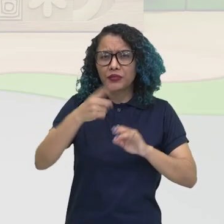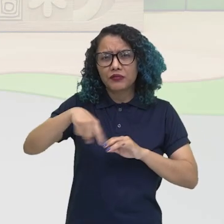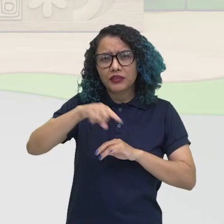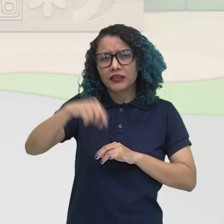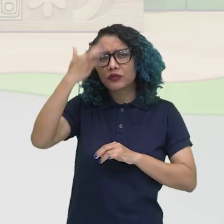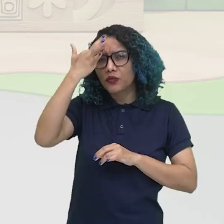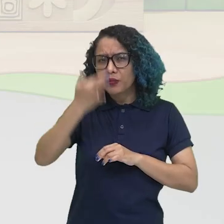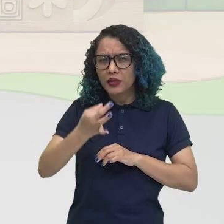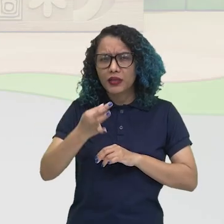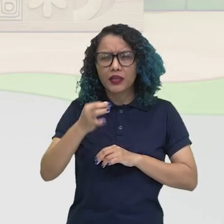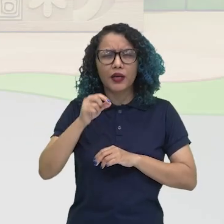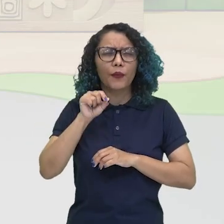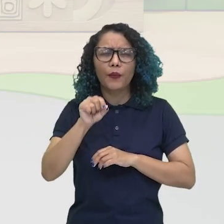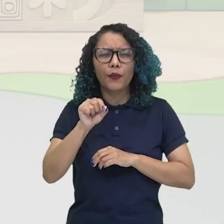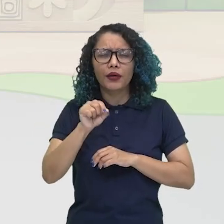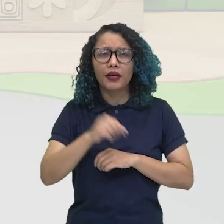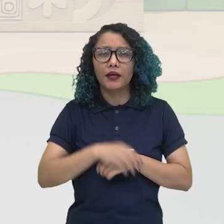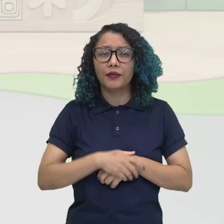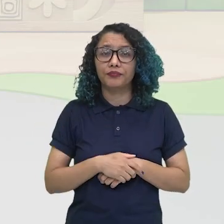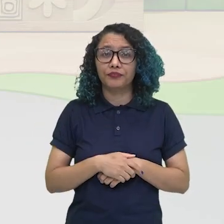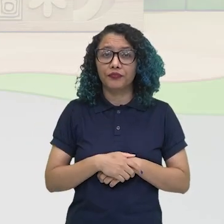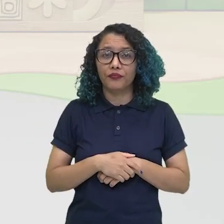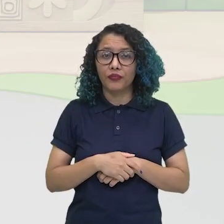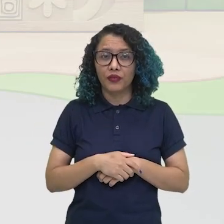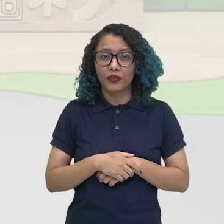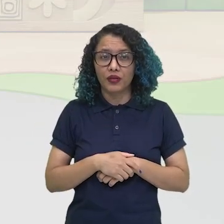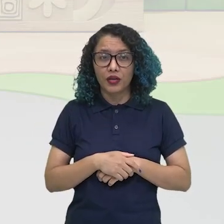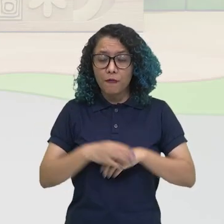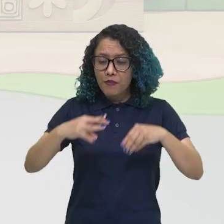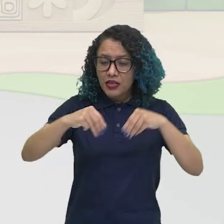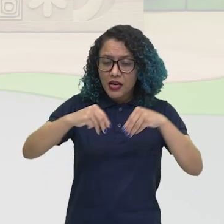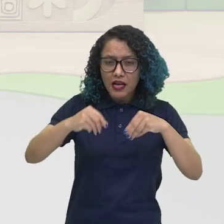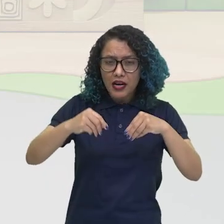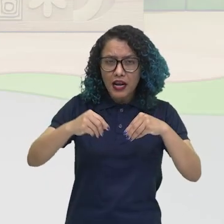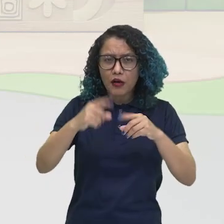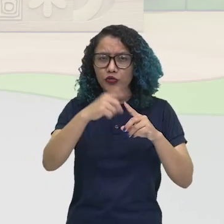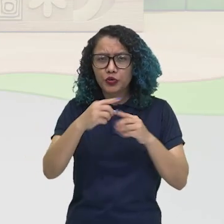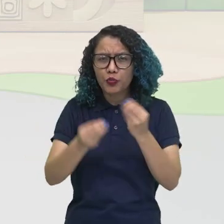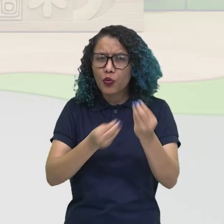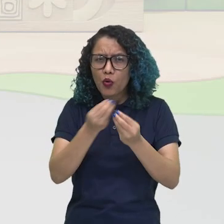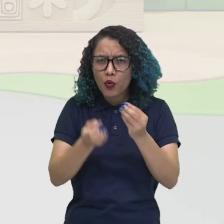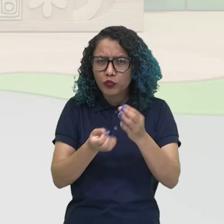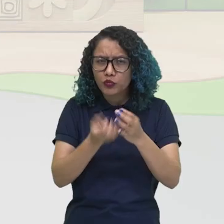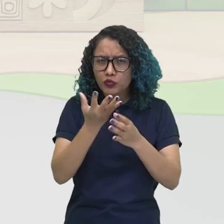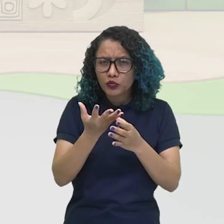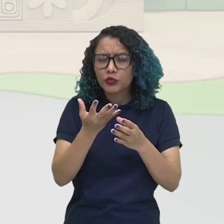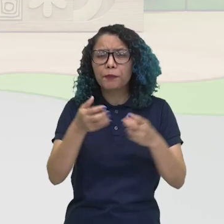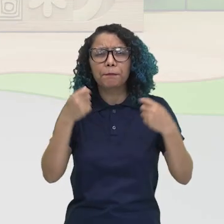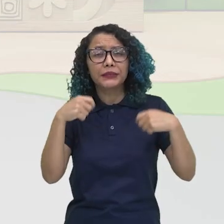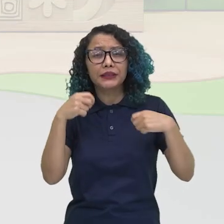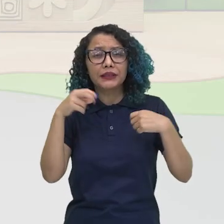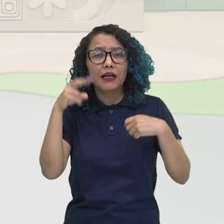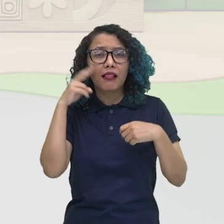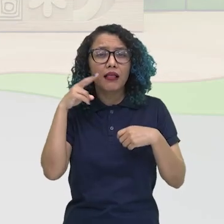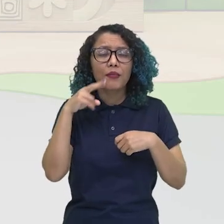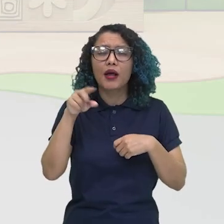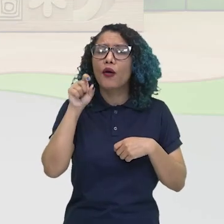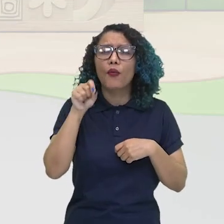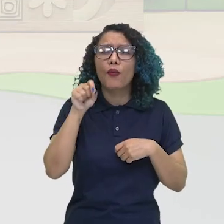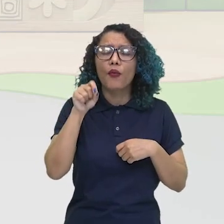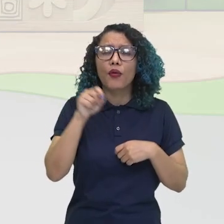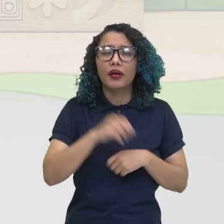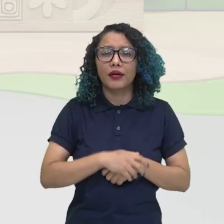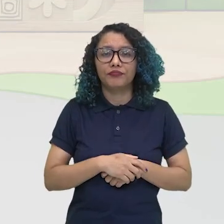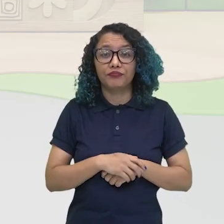entender, como os minerais surgem no nosso planeta, a gente tem que lembrar do que a nossa